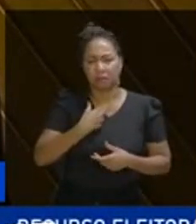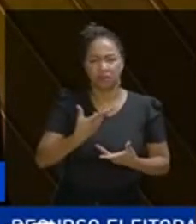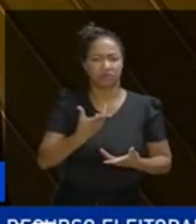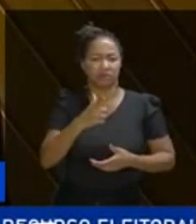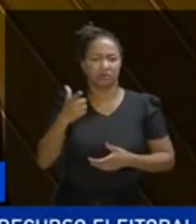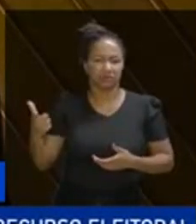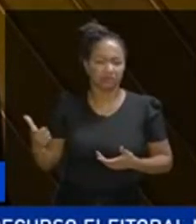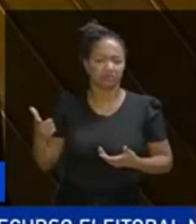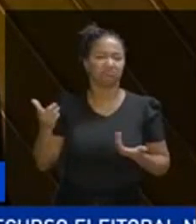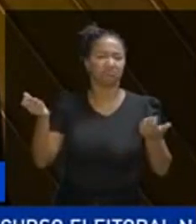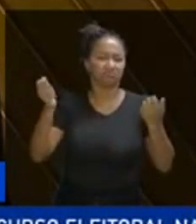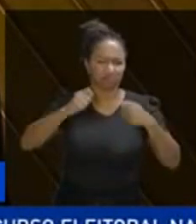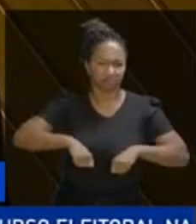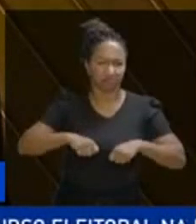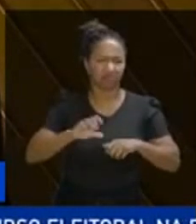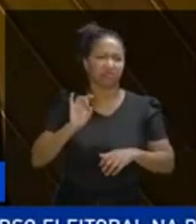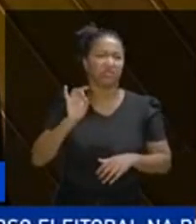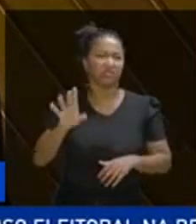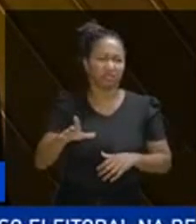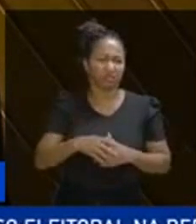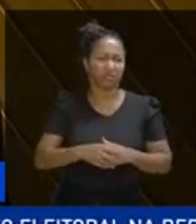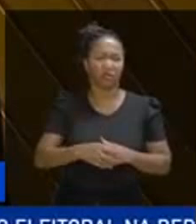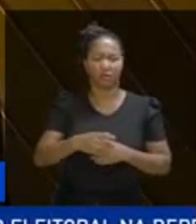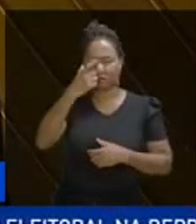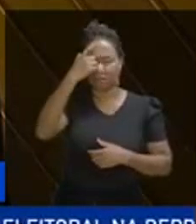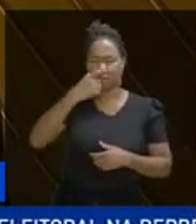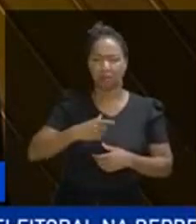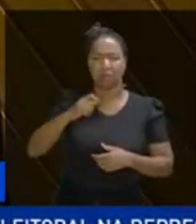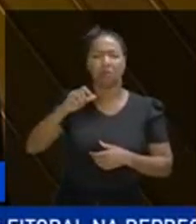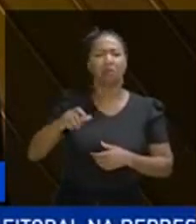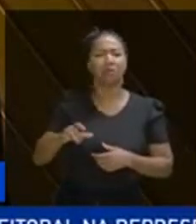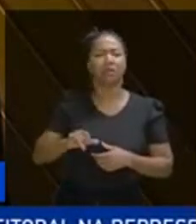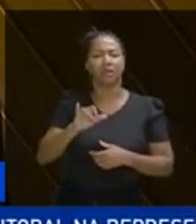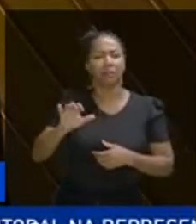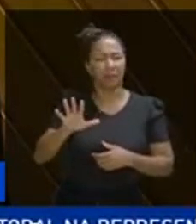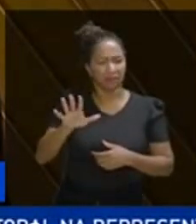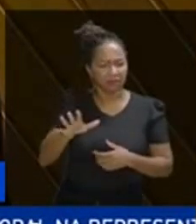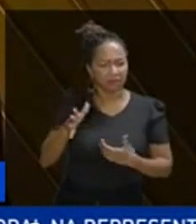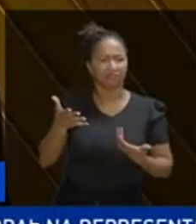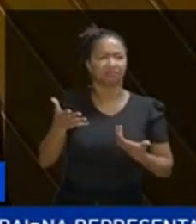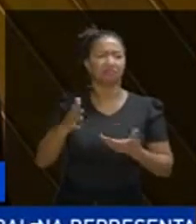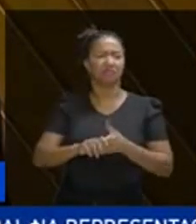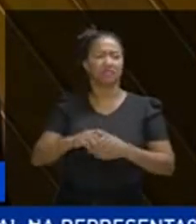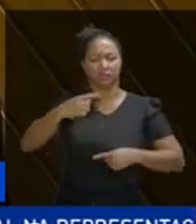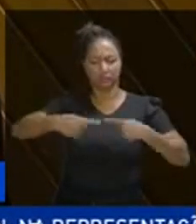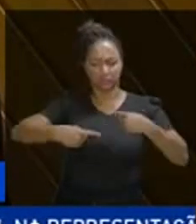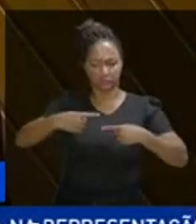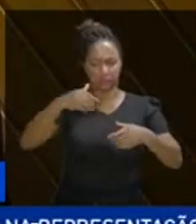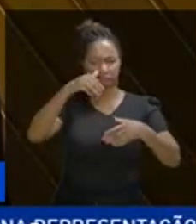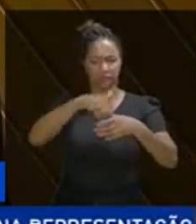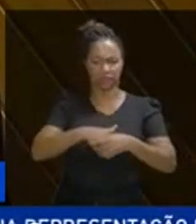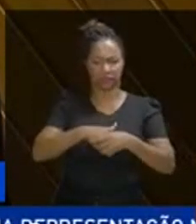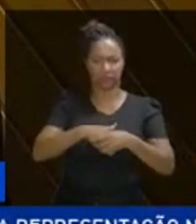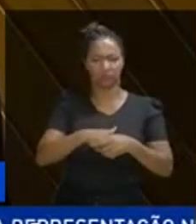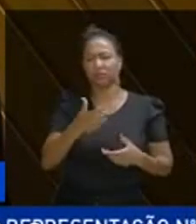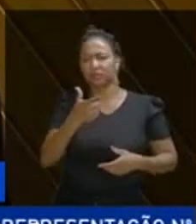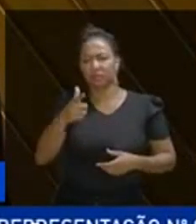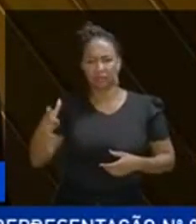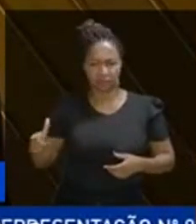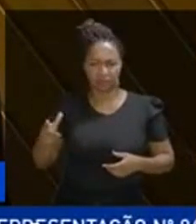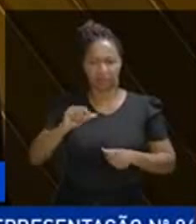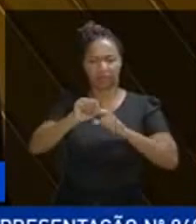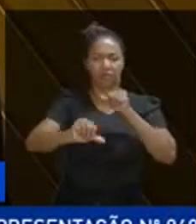possui aptidão para, por si só, ofender a honra e imagem da parte na disputa eleitoral, visto que não